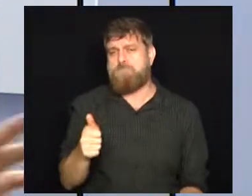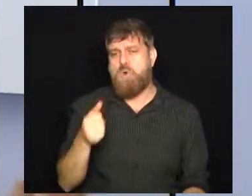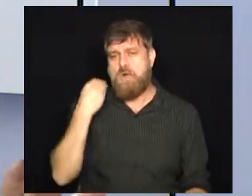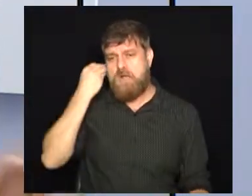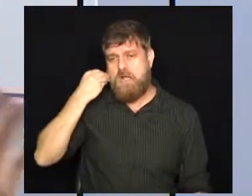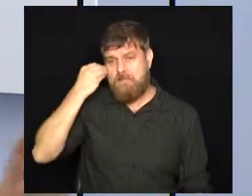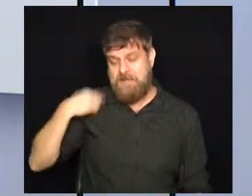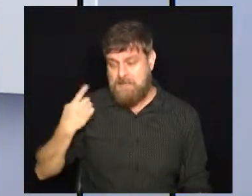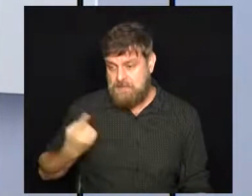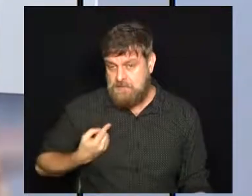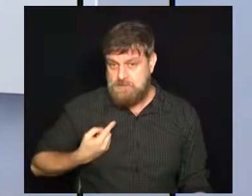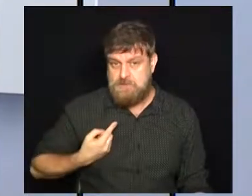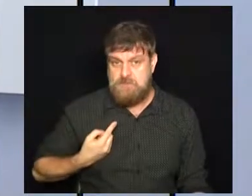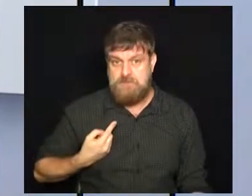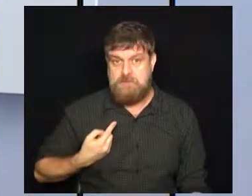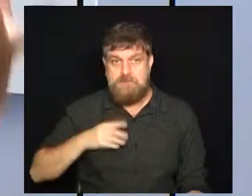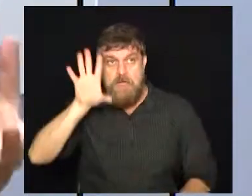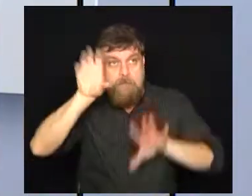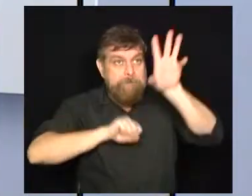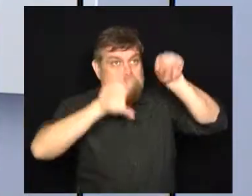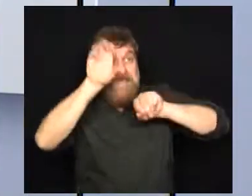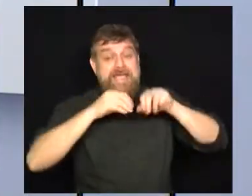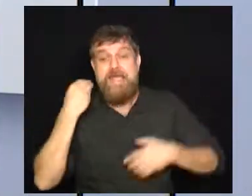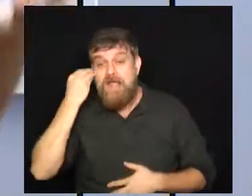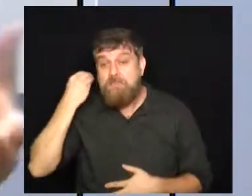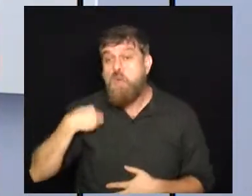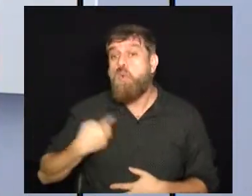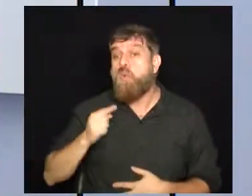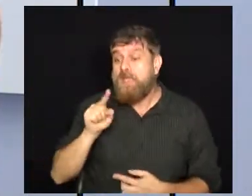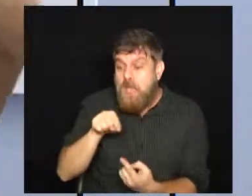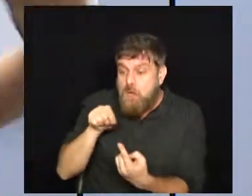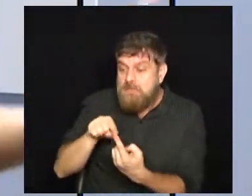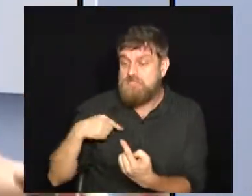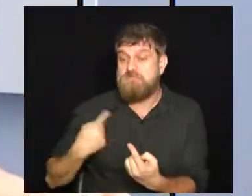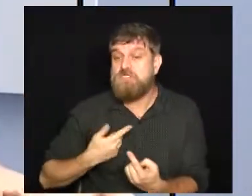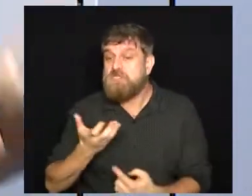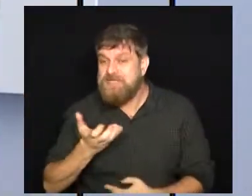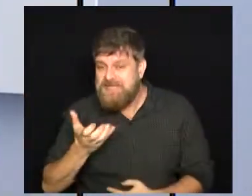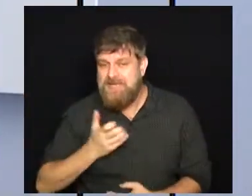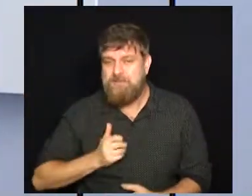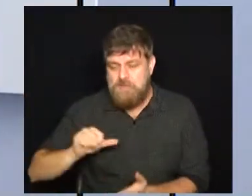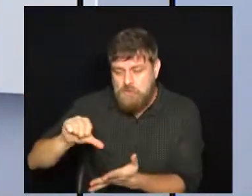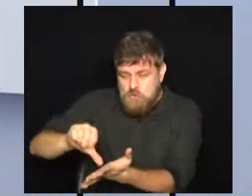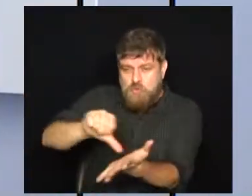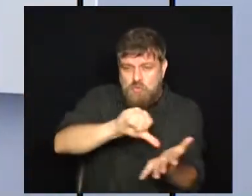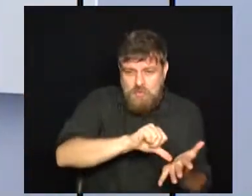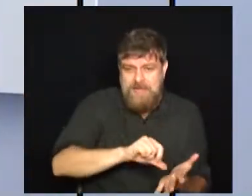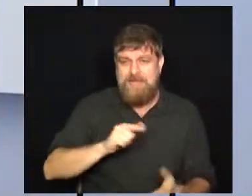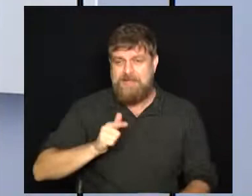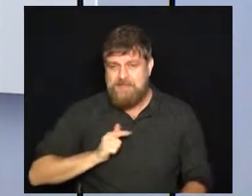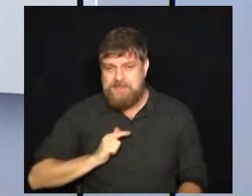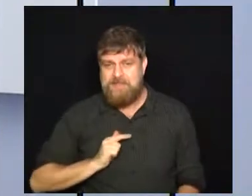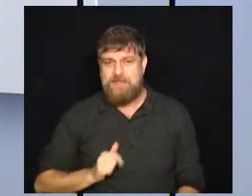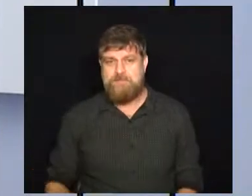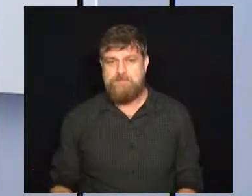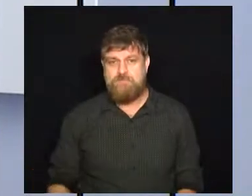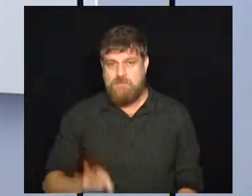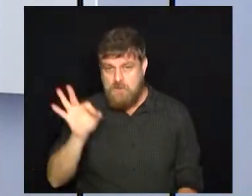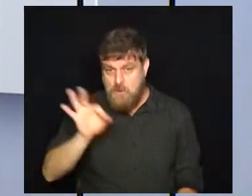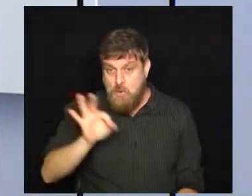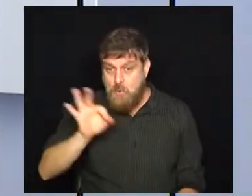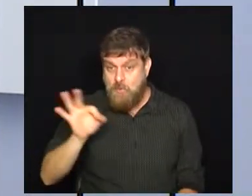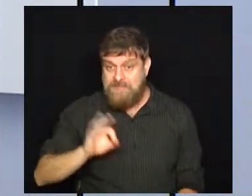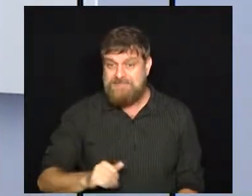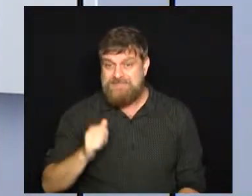ter que acumular sobre o que nós queremos, quais são os resultados, mas em todos os lugares onde tem, os índices de reincidência